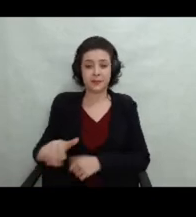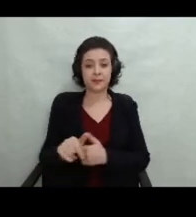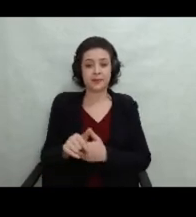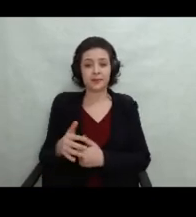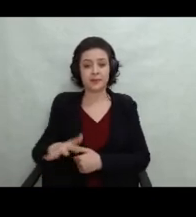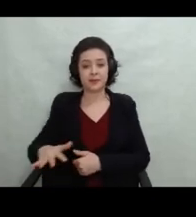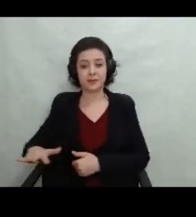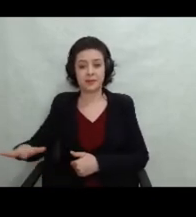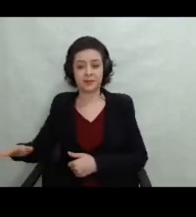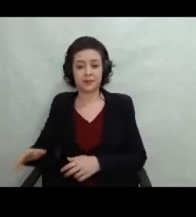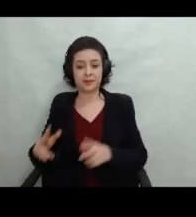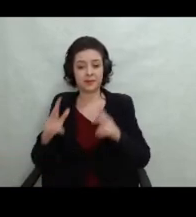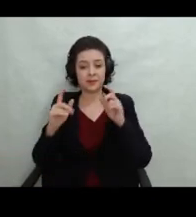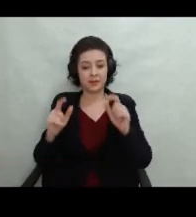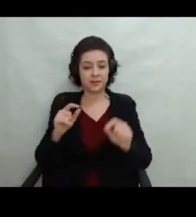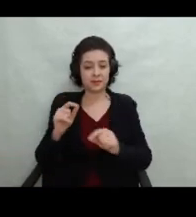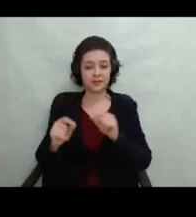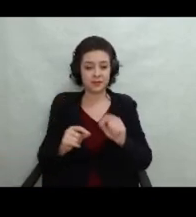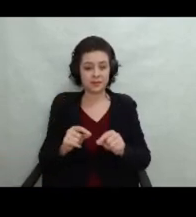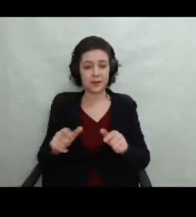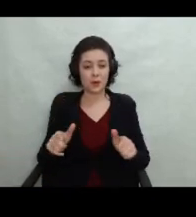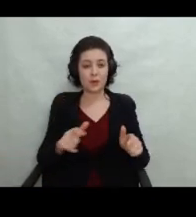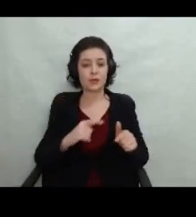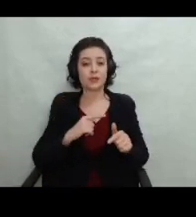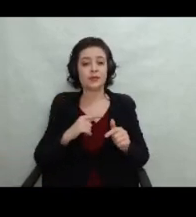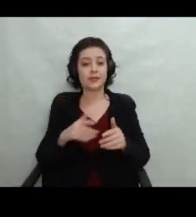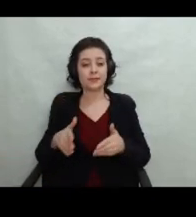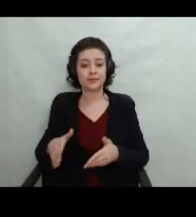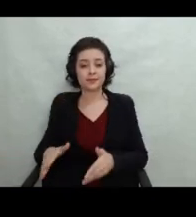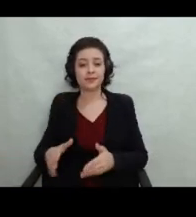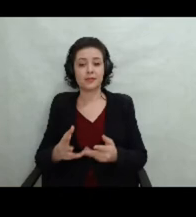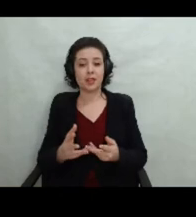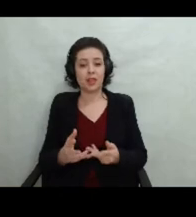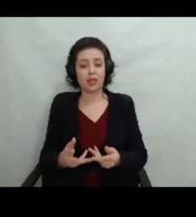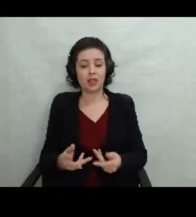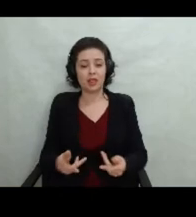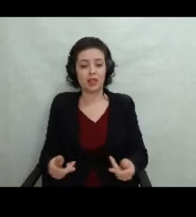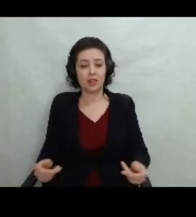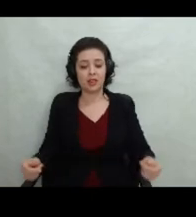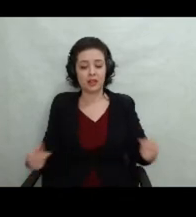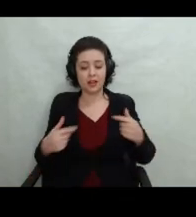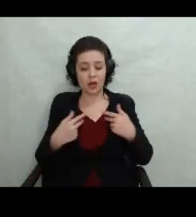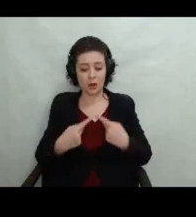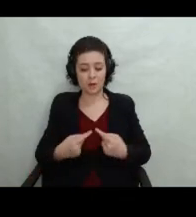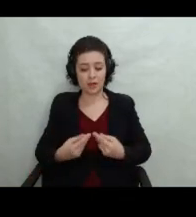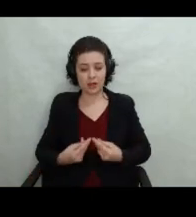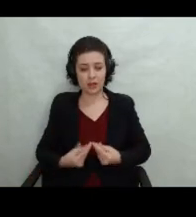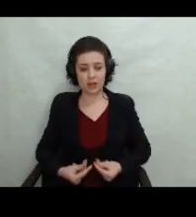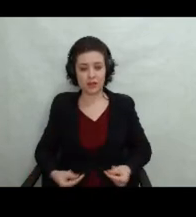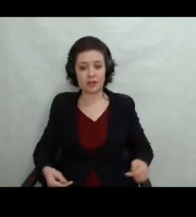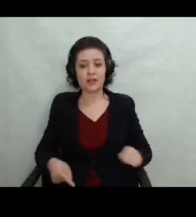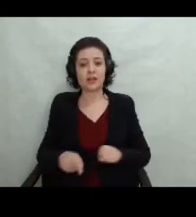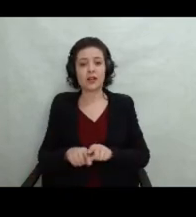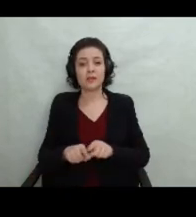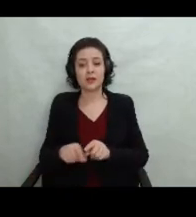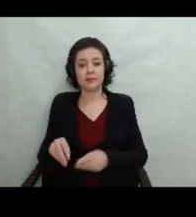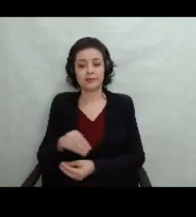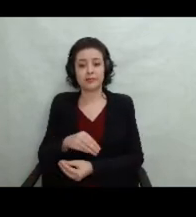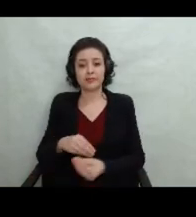que há o desenho de um cemitério e a decomposição do corpo humano muitas vezes leva com eles os